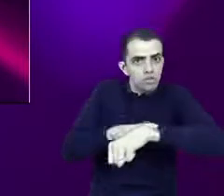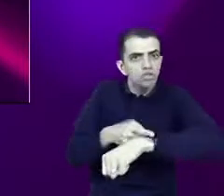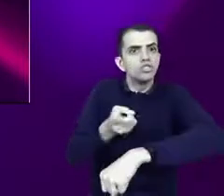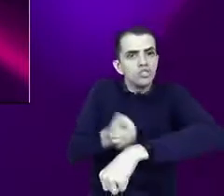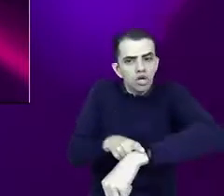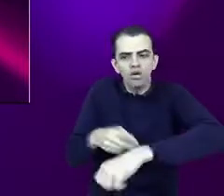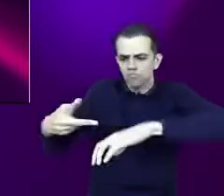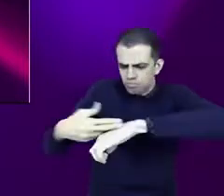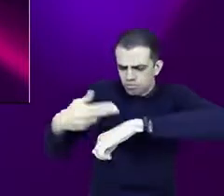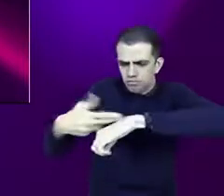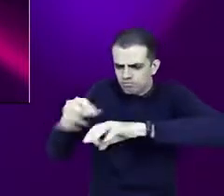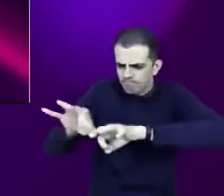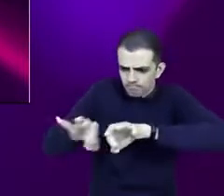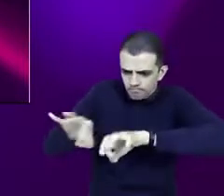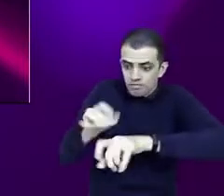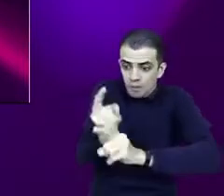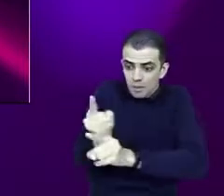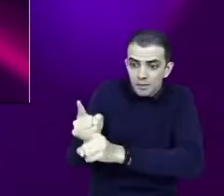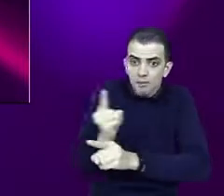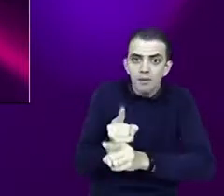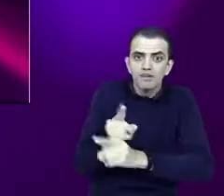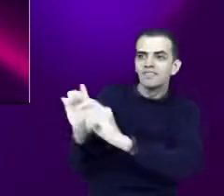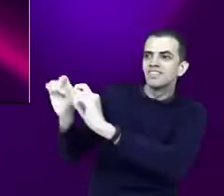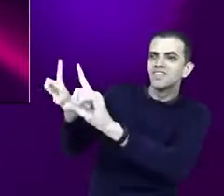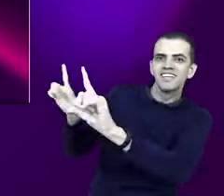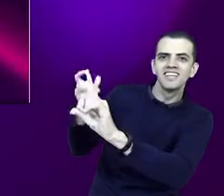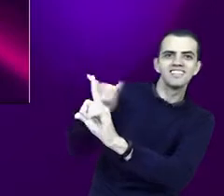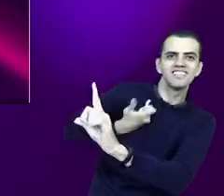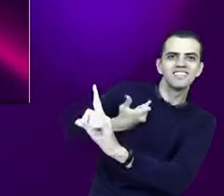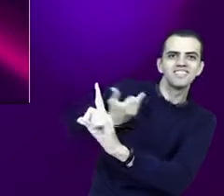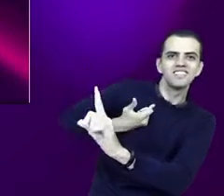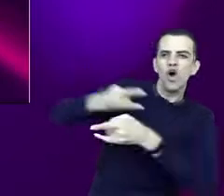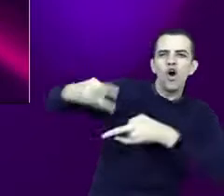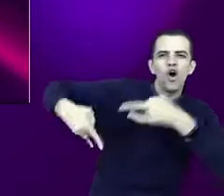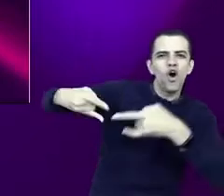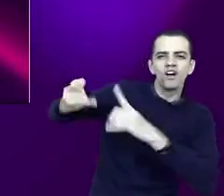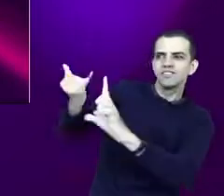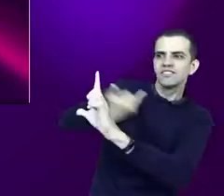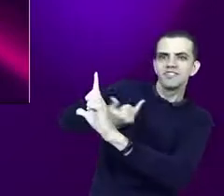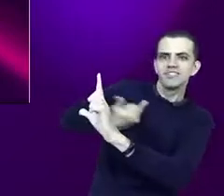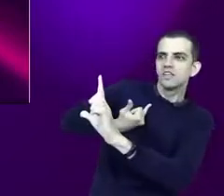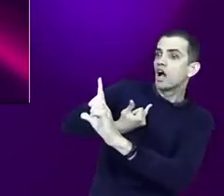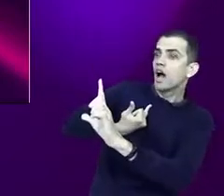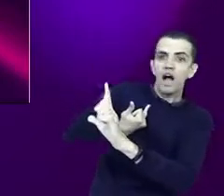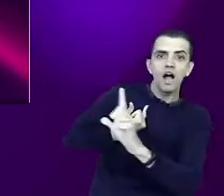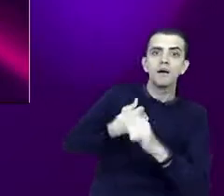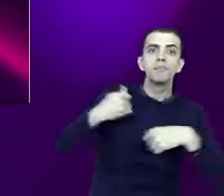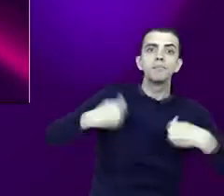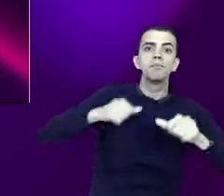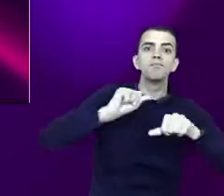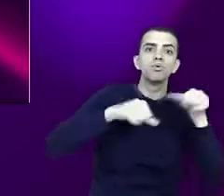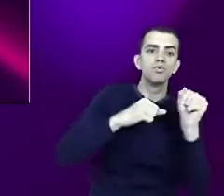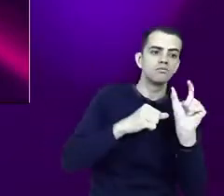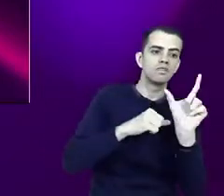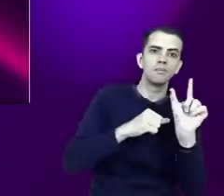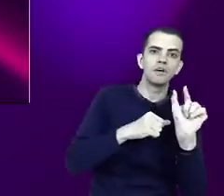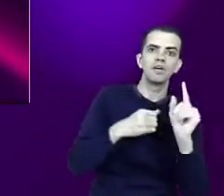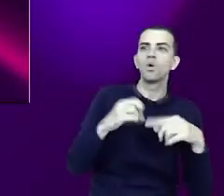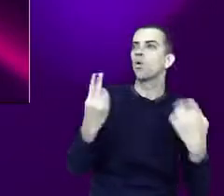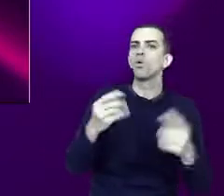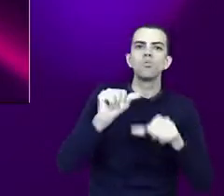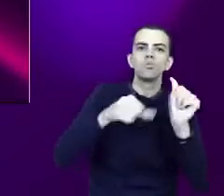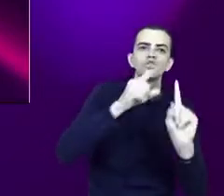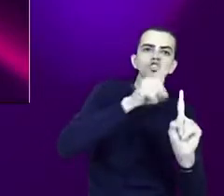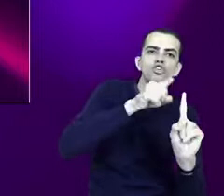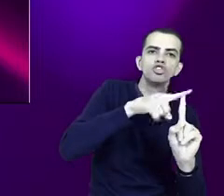operatório o que vai ser o desfecho da cirurgia. Então, você consegue, com poucos minutos, poucos segundos, uma tomada